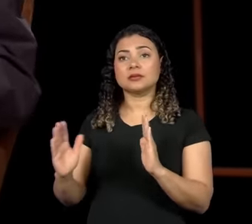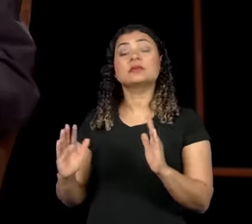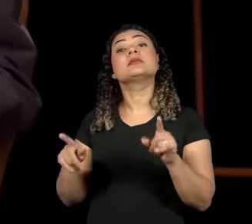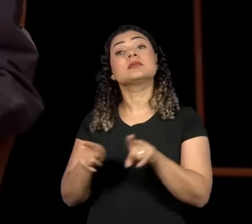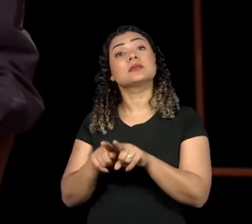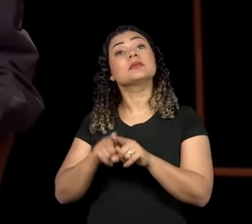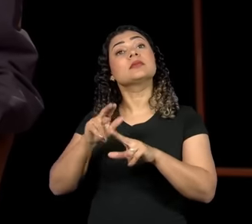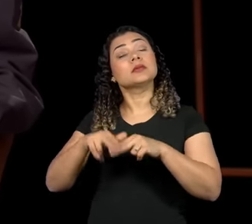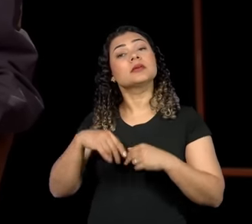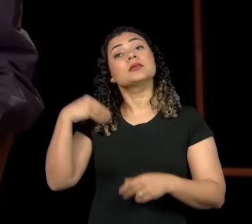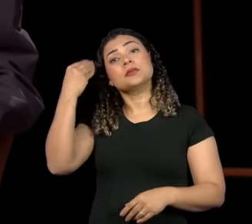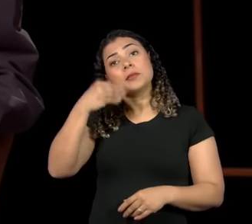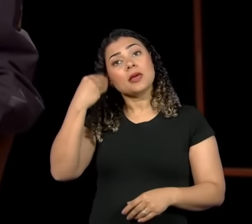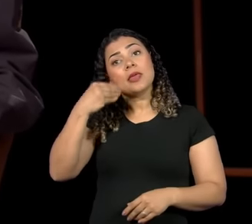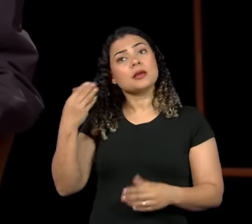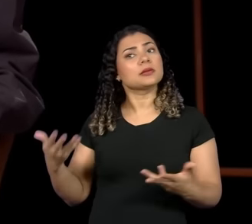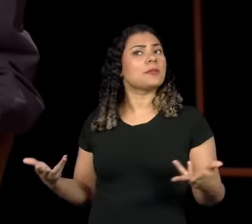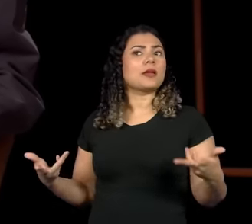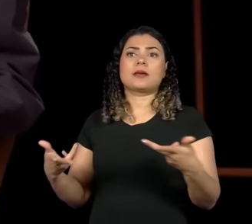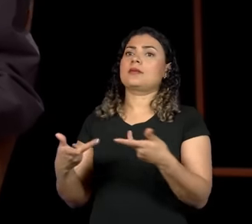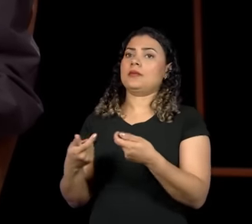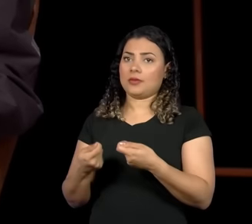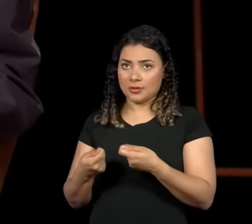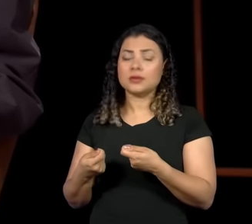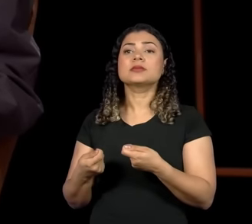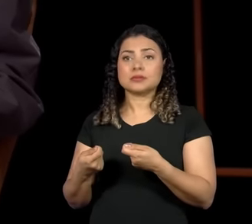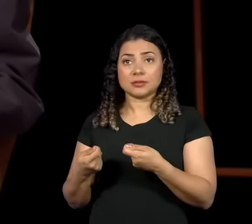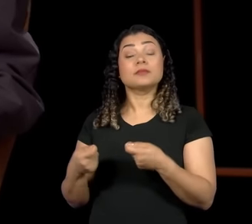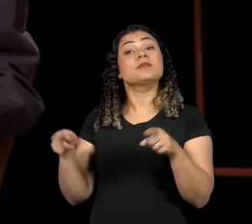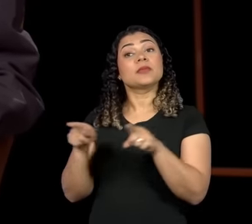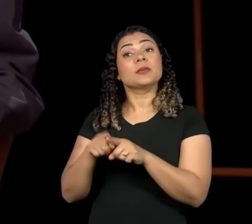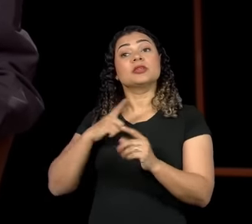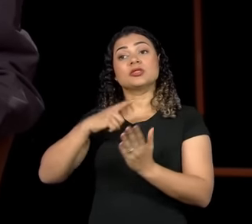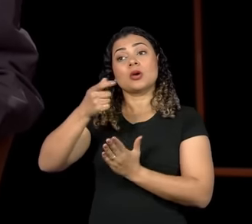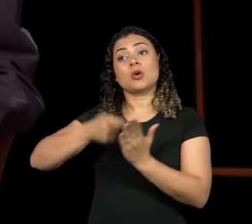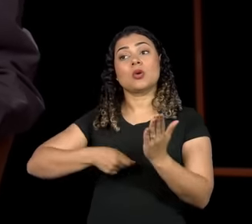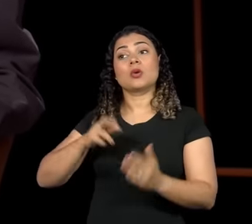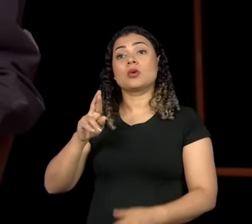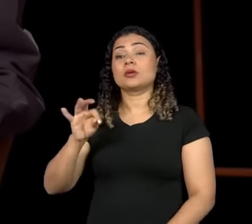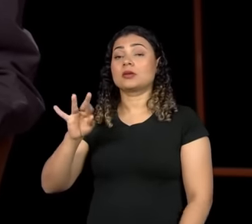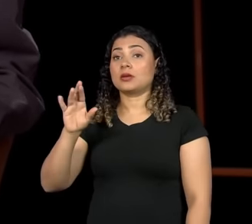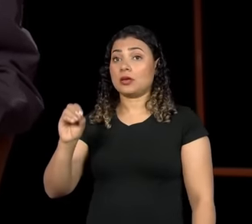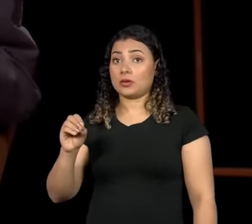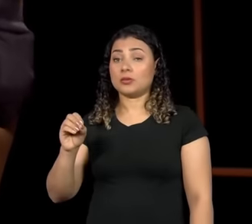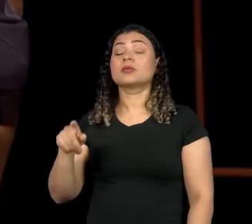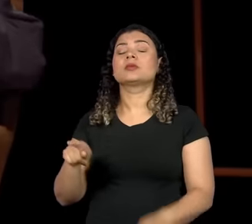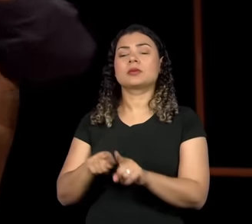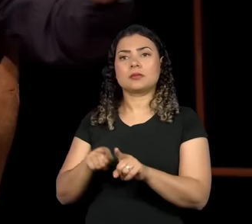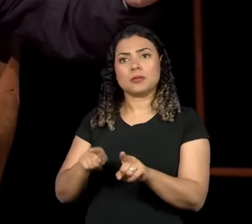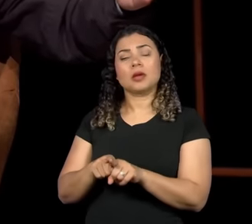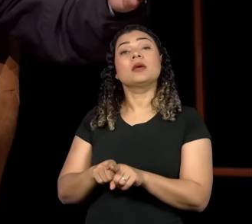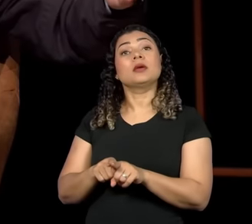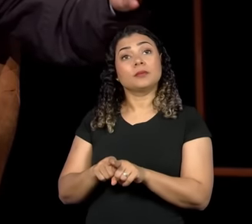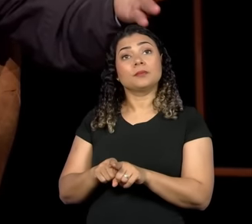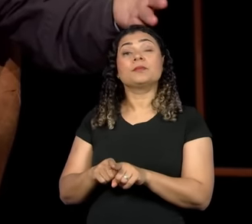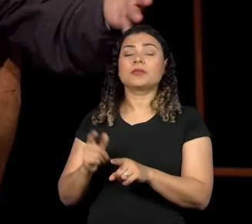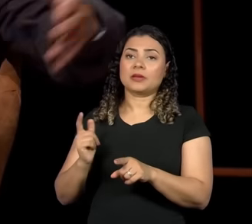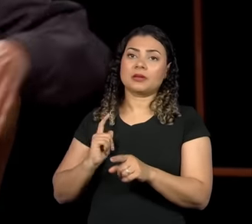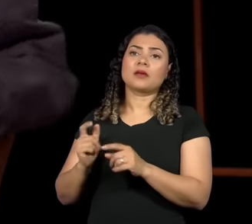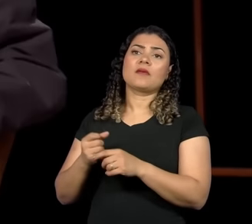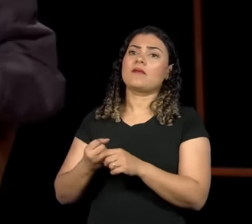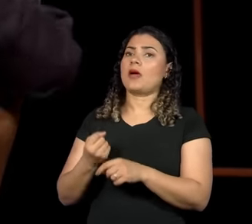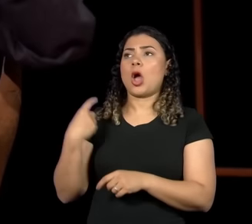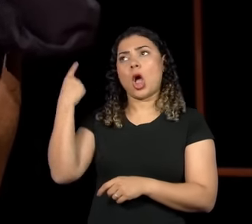Mas foi uma experiência também maravilhosa. Era um roteiro grande, porque o programa durava horas,